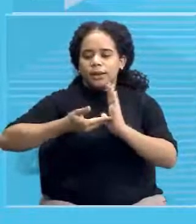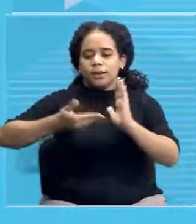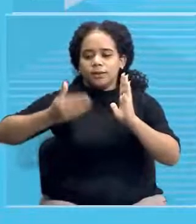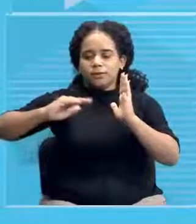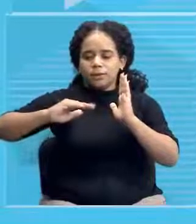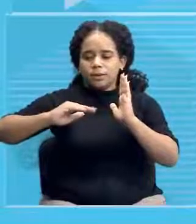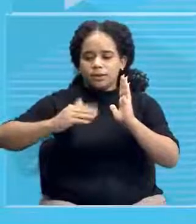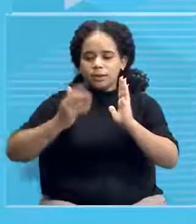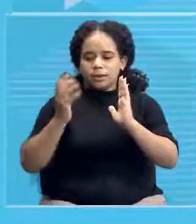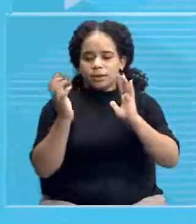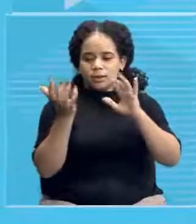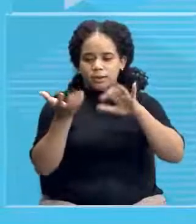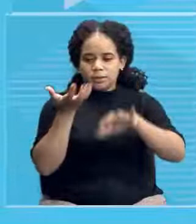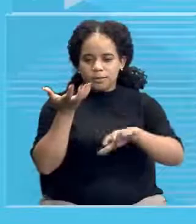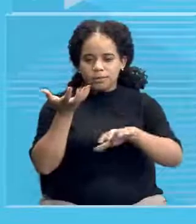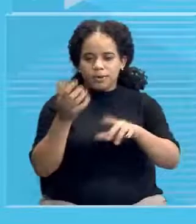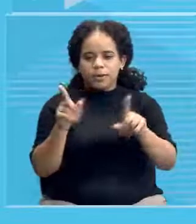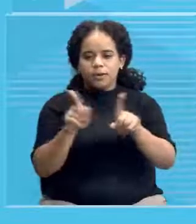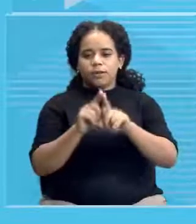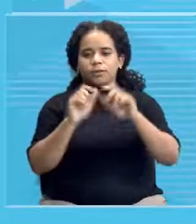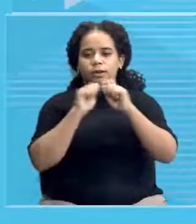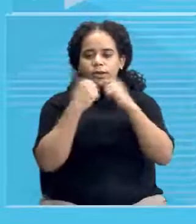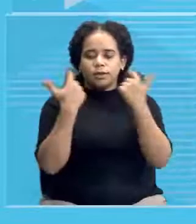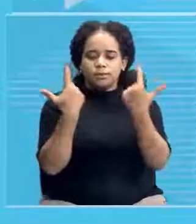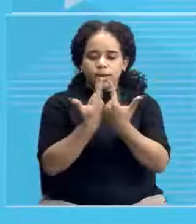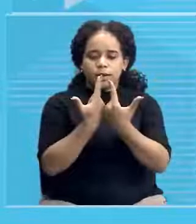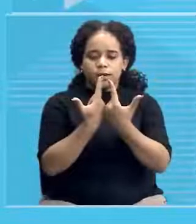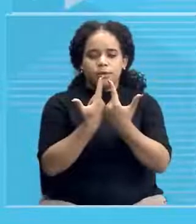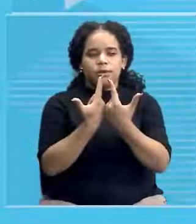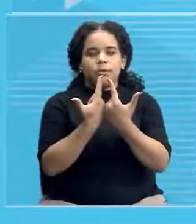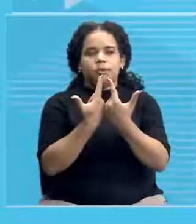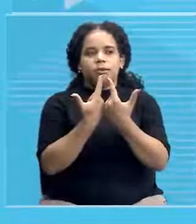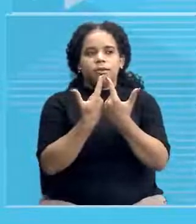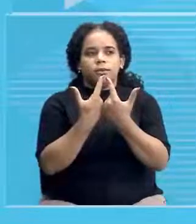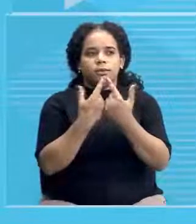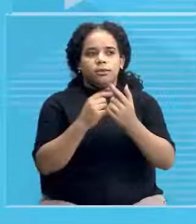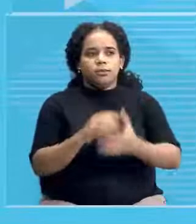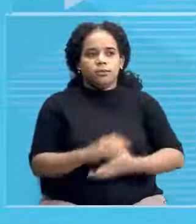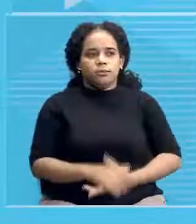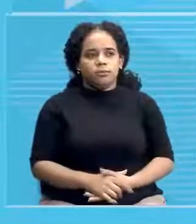as Assembleias Legislativas. Esse sub